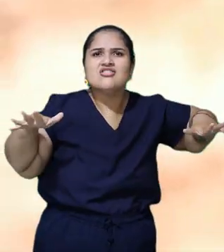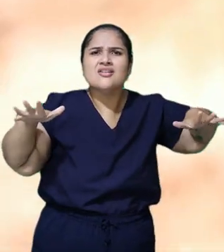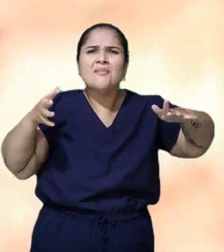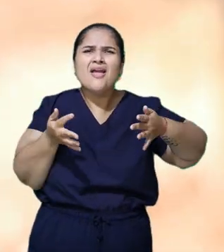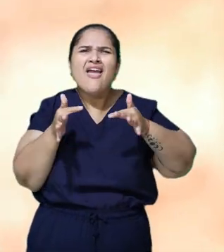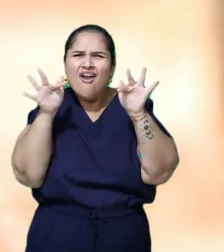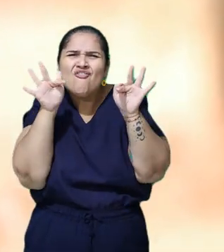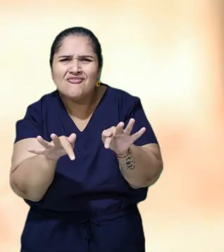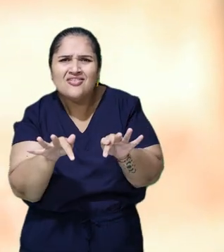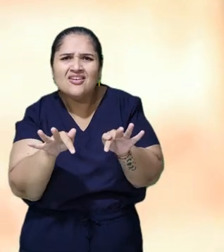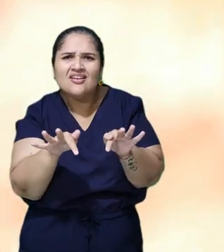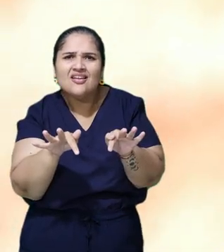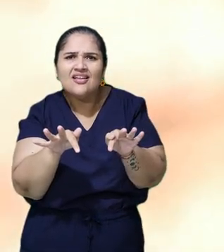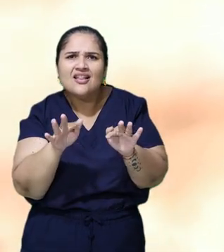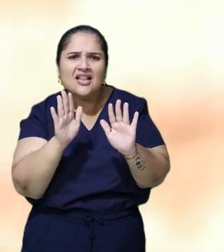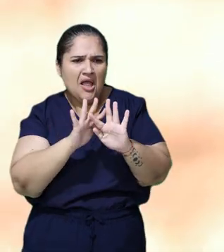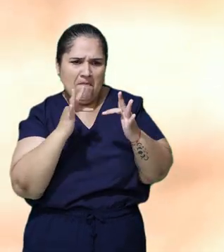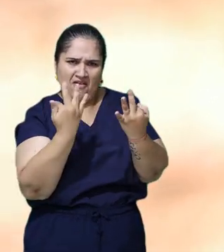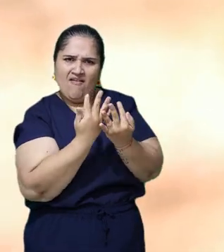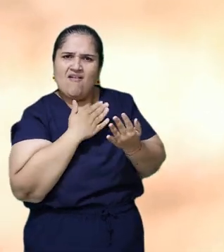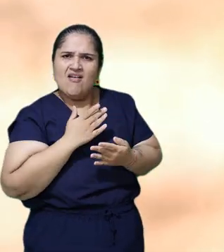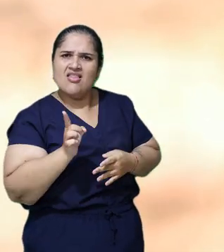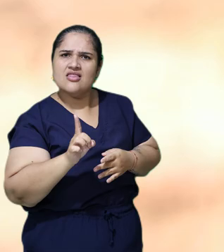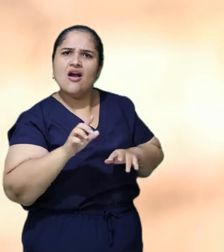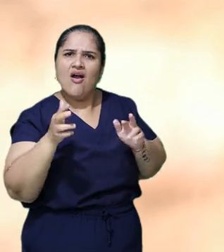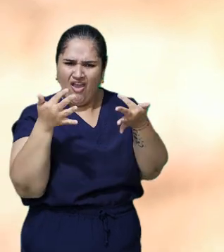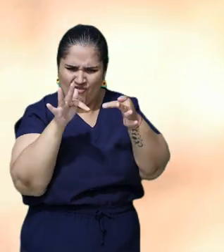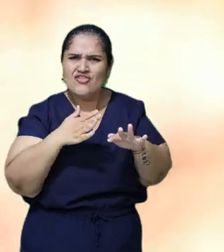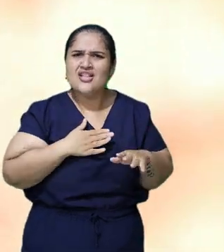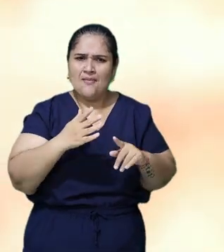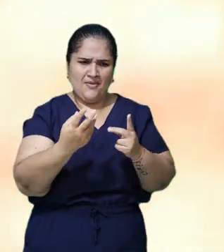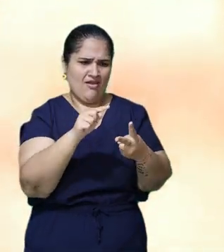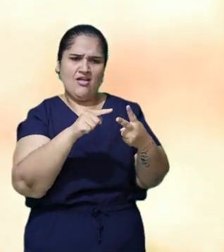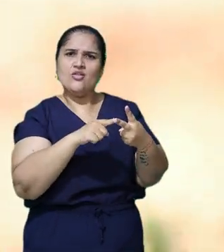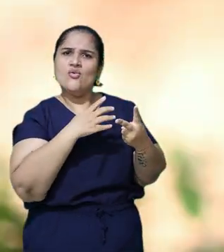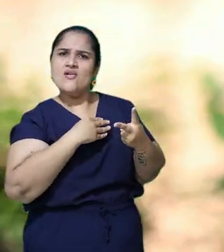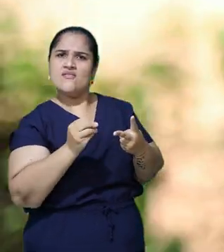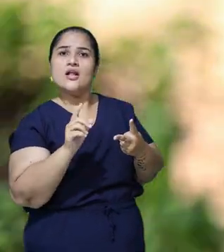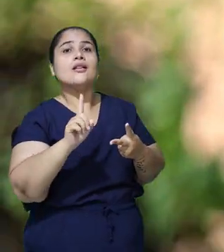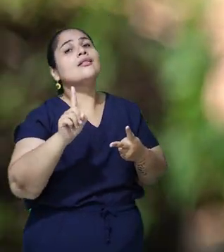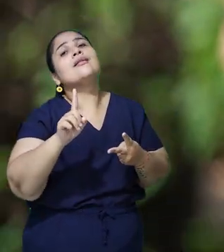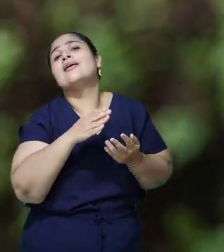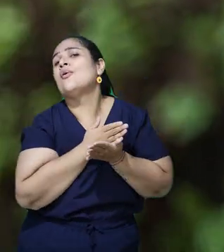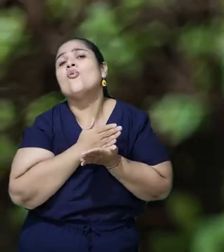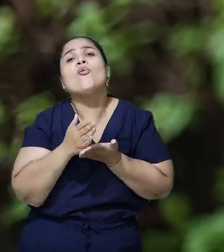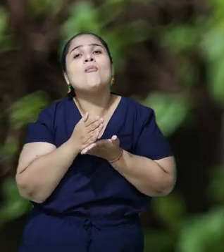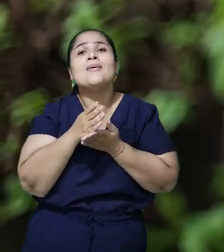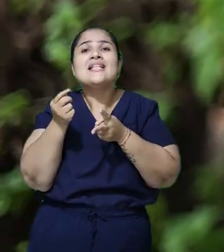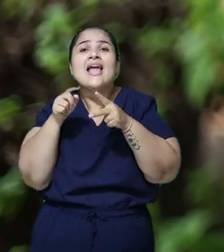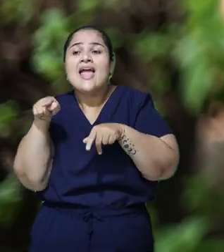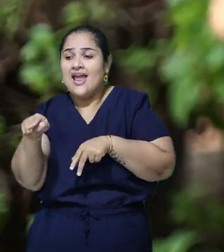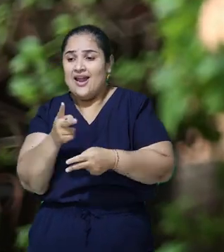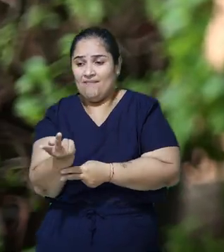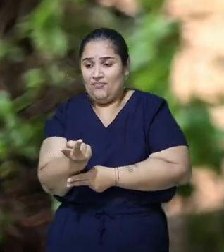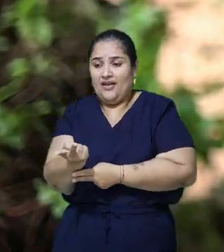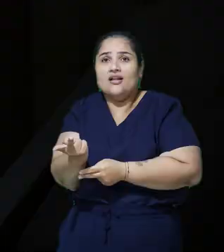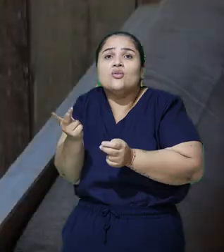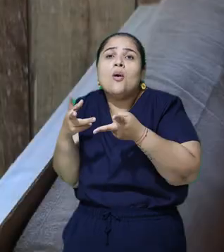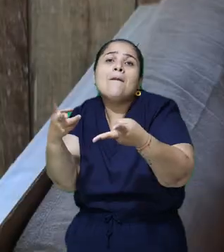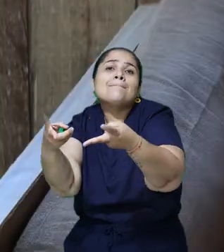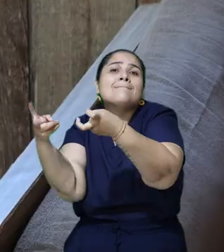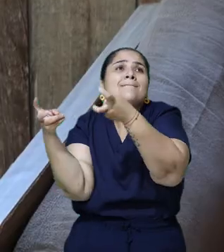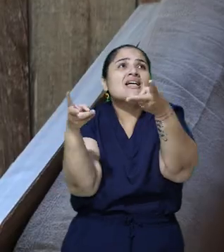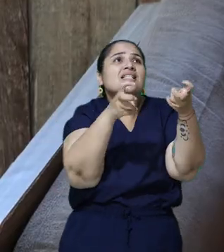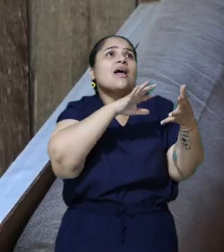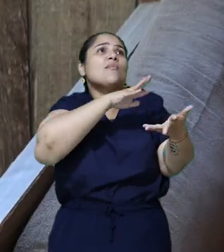fim, né? Não é o fim da minha família, não é o fim das minhas filhas. É o início, elas veem o mundo de outra maneira, é outra expectativa. Se